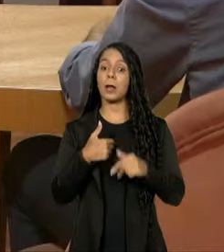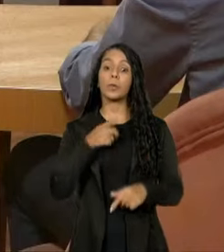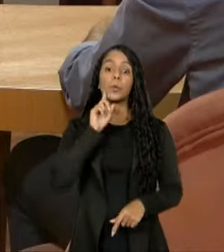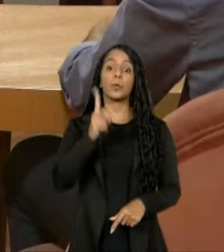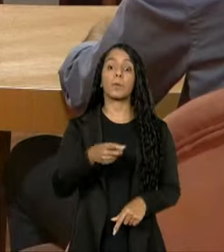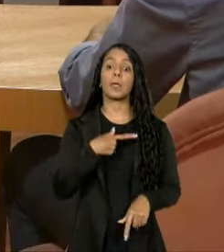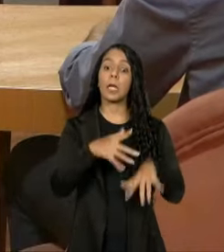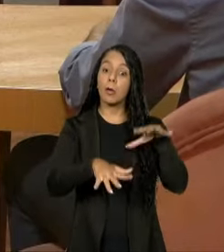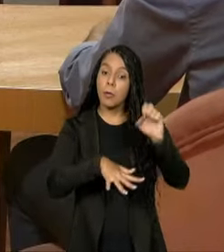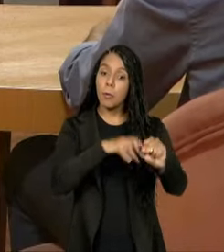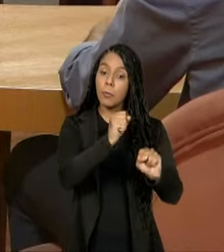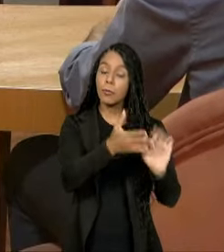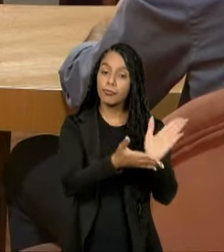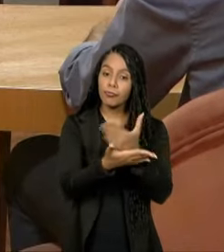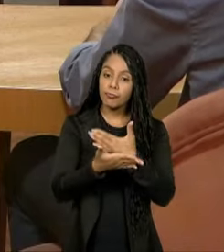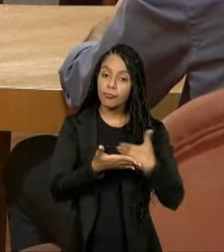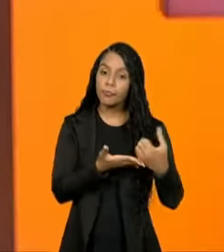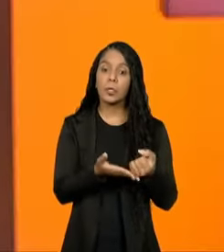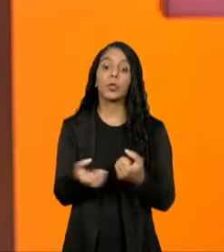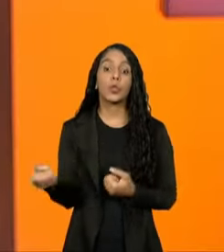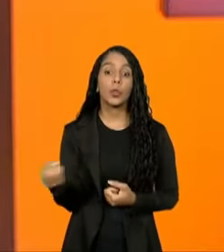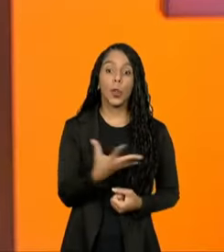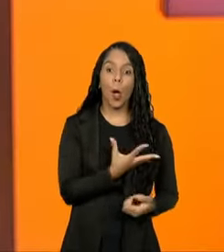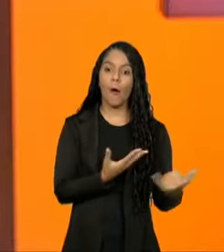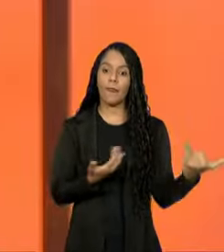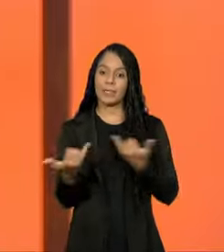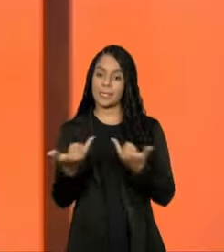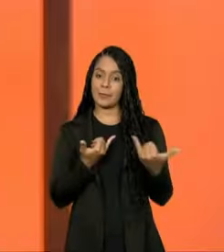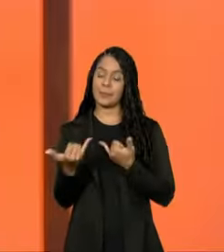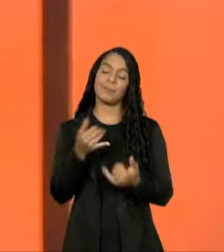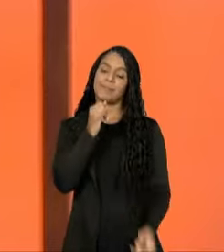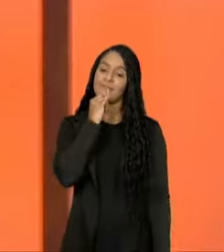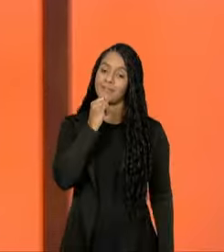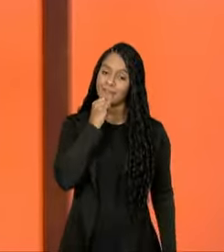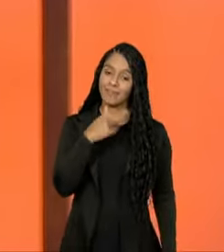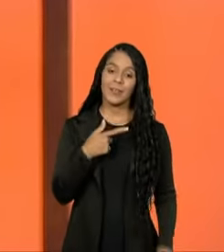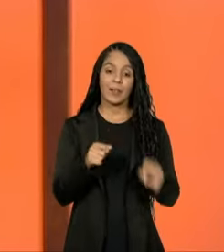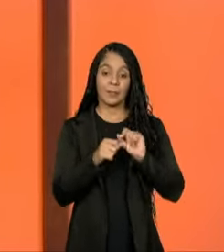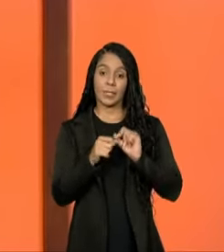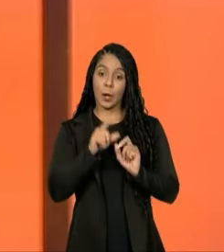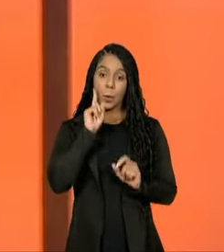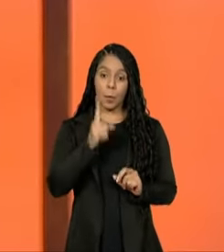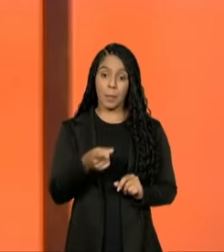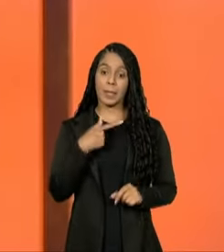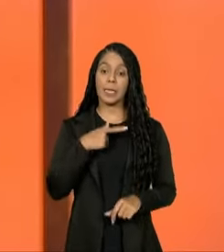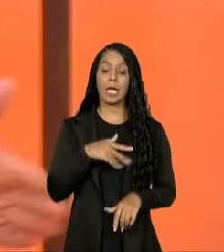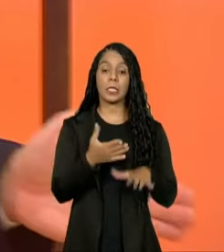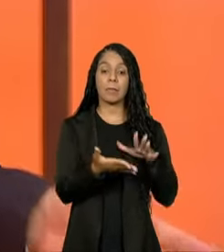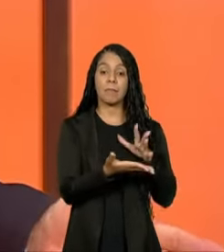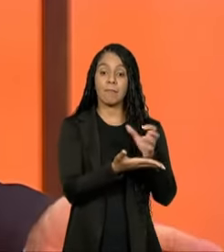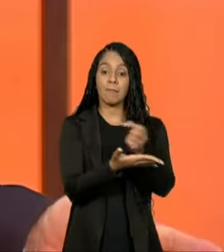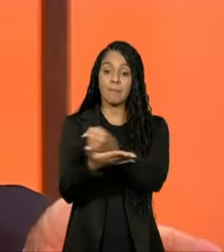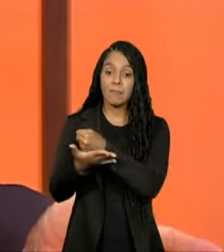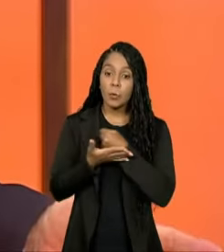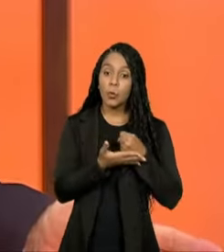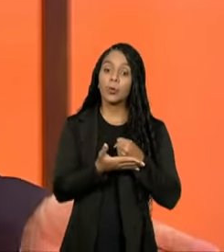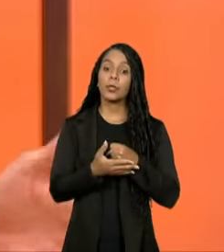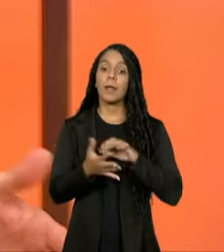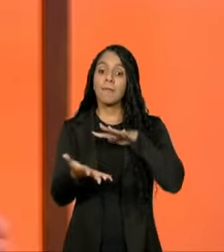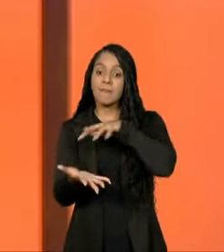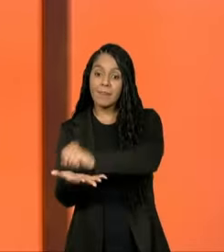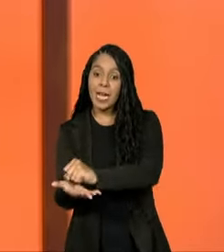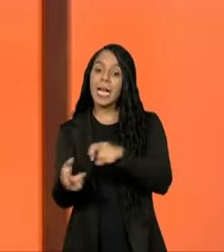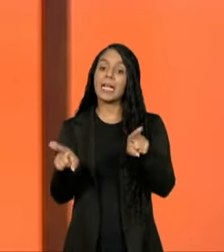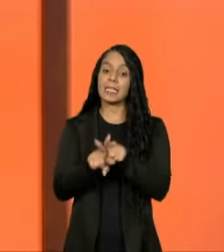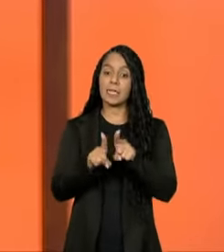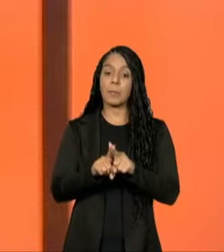apreensão, exatamente. Possibilidade de novas informações. Por exemplo, fizeram mandado de busca e apreensão na casa da esposa do Rivaldo, que